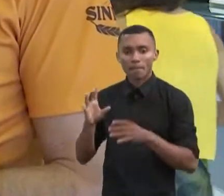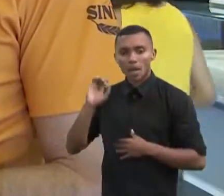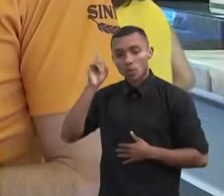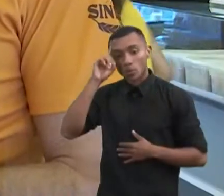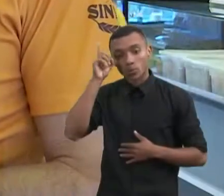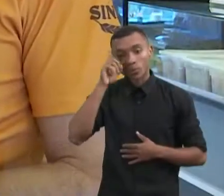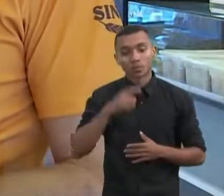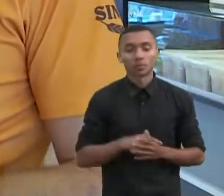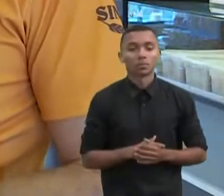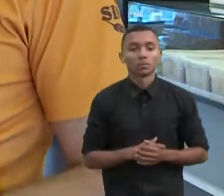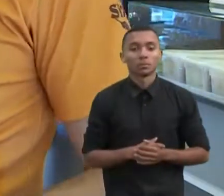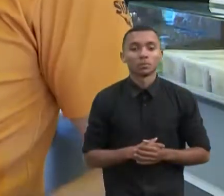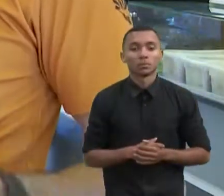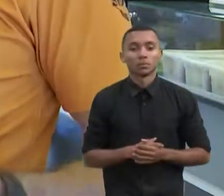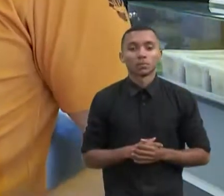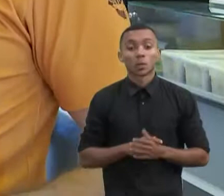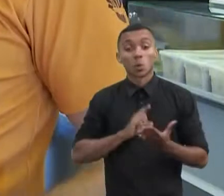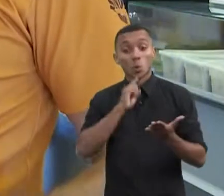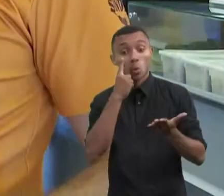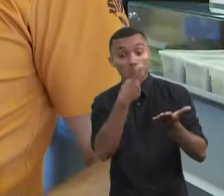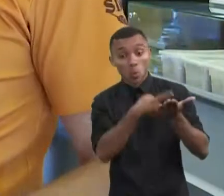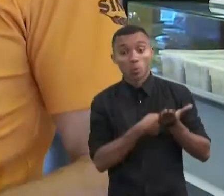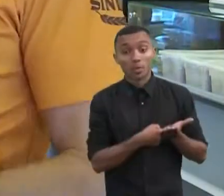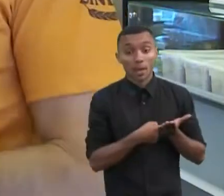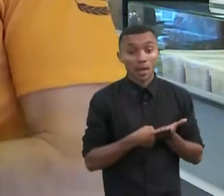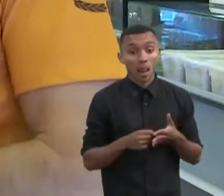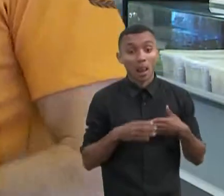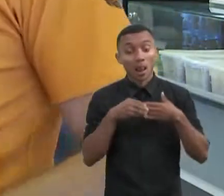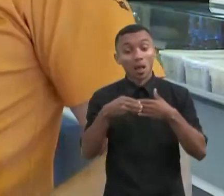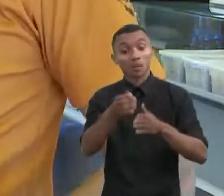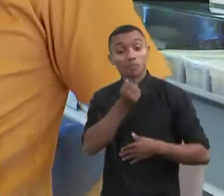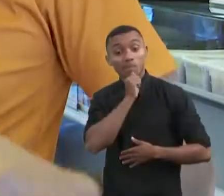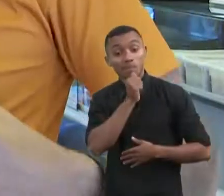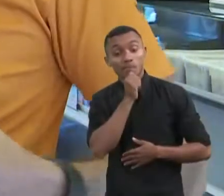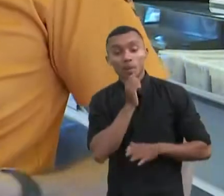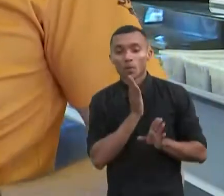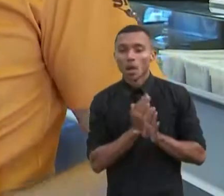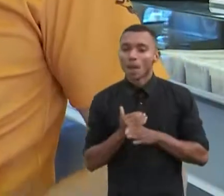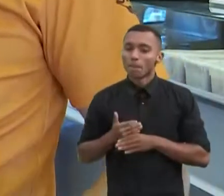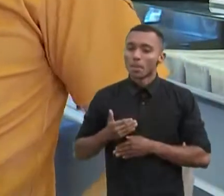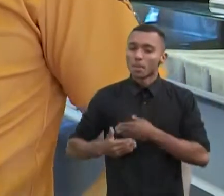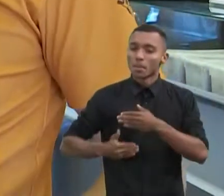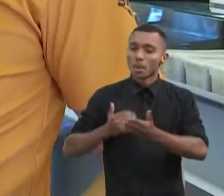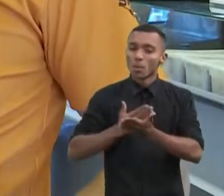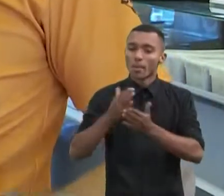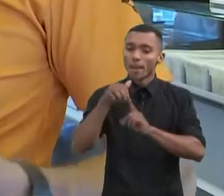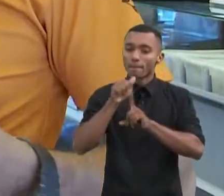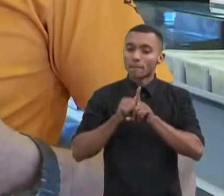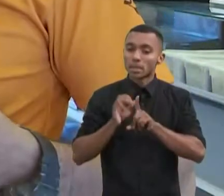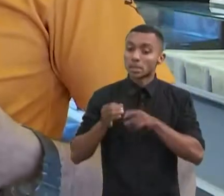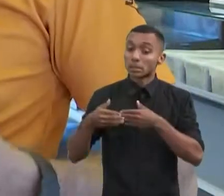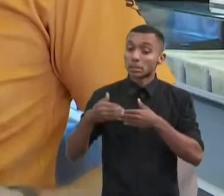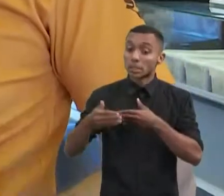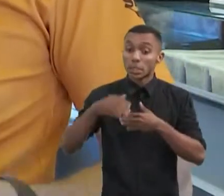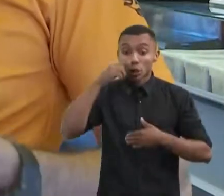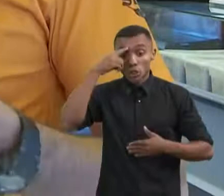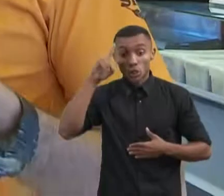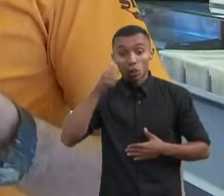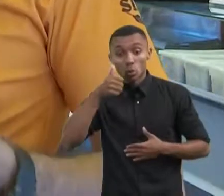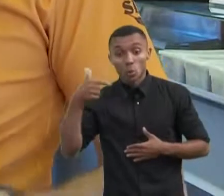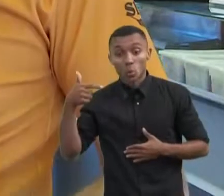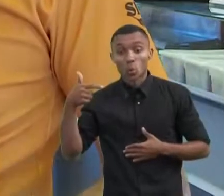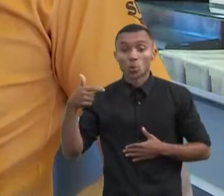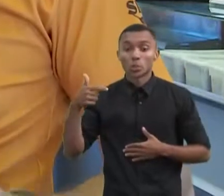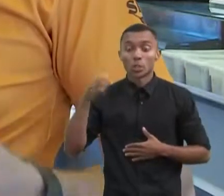bastante. As encomendas para os eventos, ainda não, porque ainda está no começo do mês. A partir do dia 12,